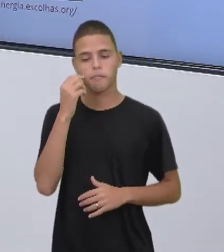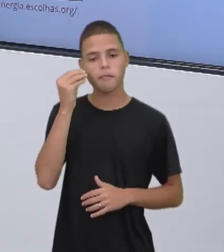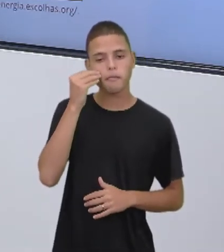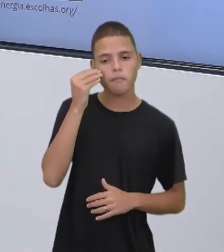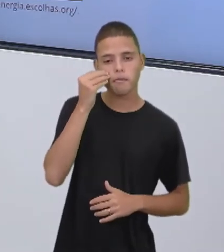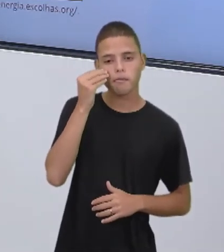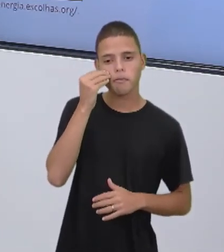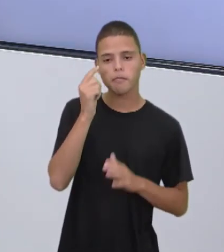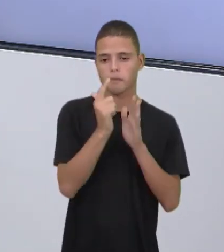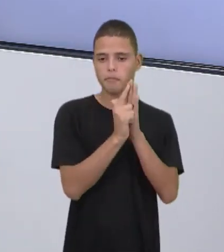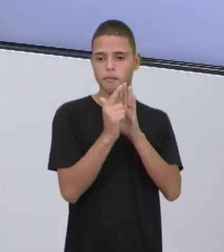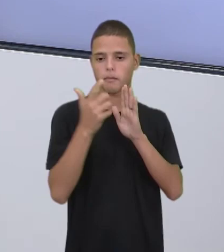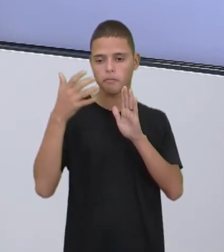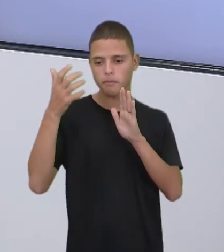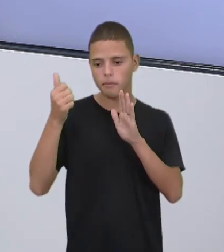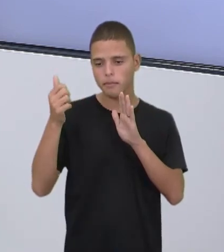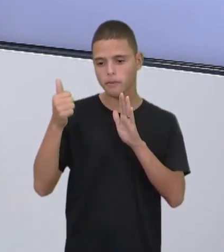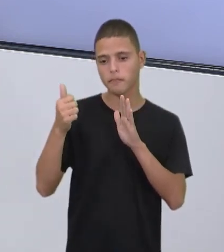consigo...